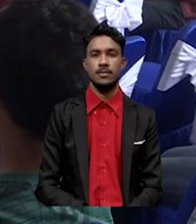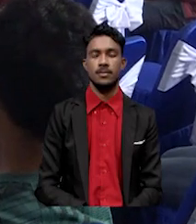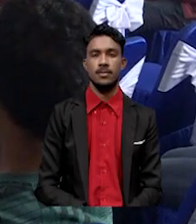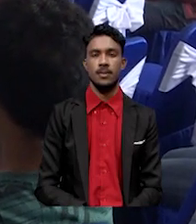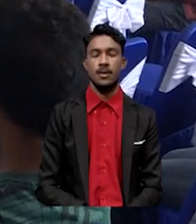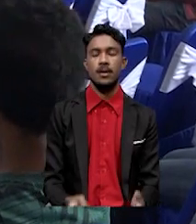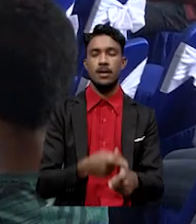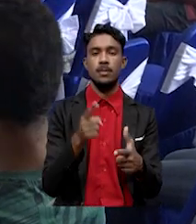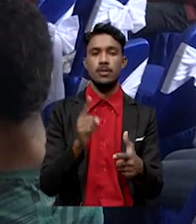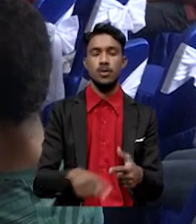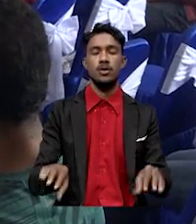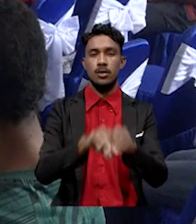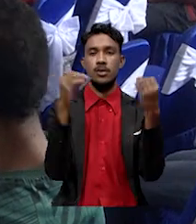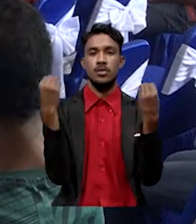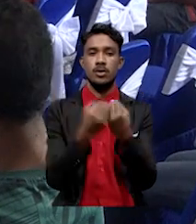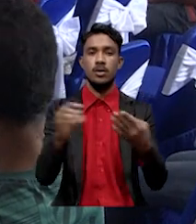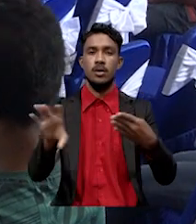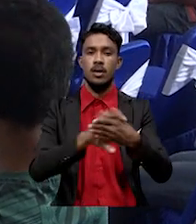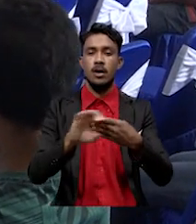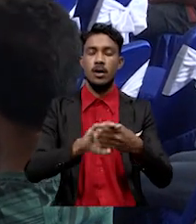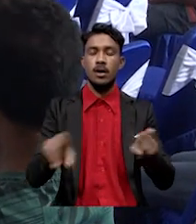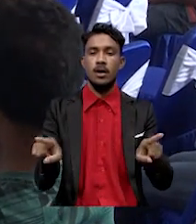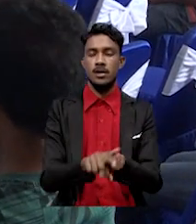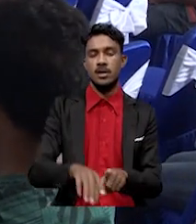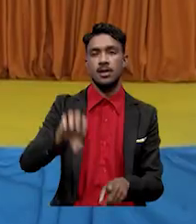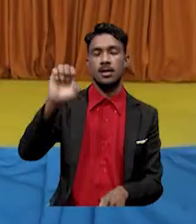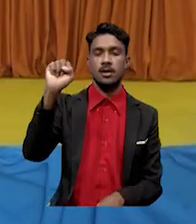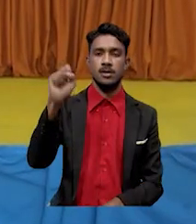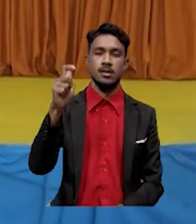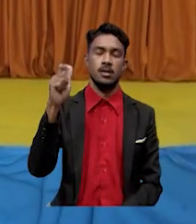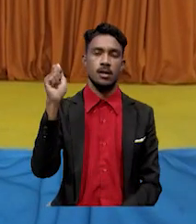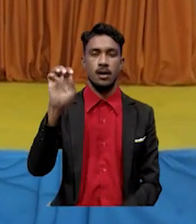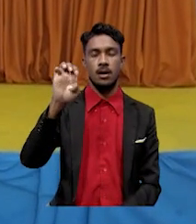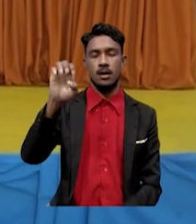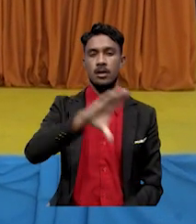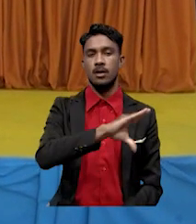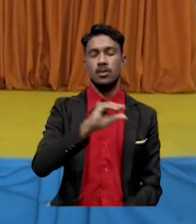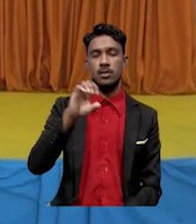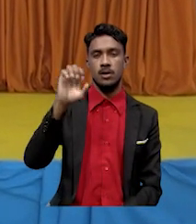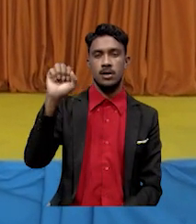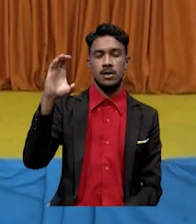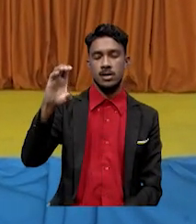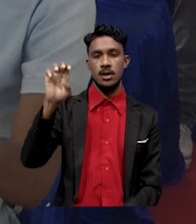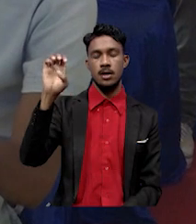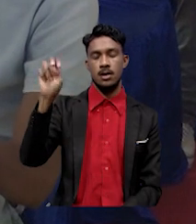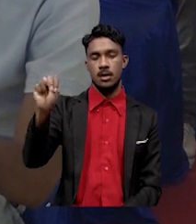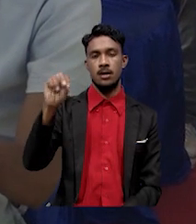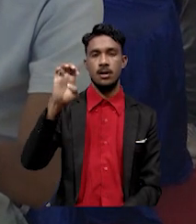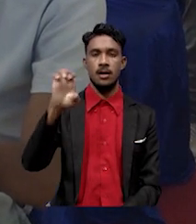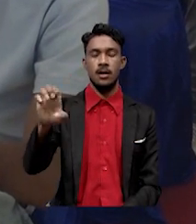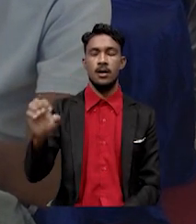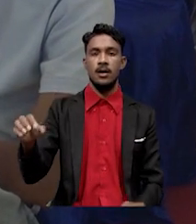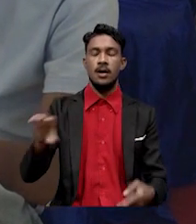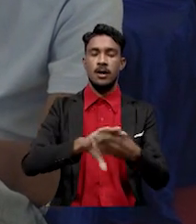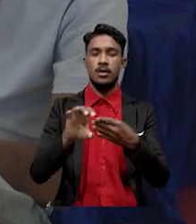Antes ne, organ eleitores hanesan shtai no sene, deklara katak, eleitor sir nebe atu participa e eleição